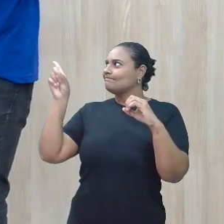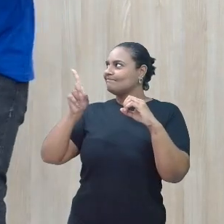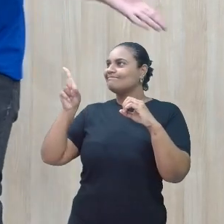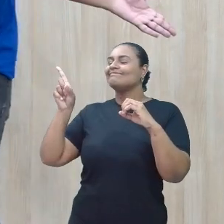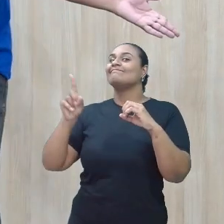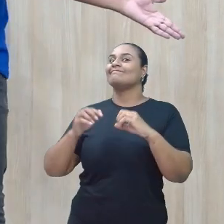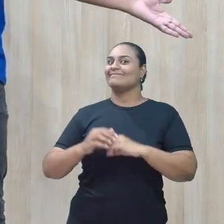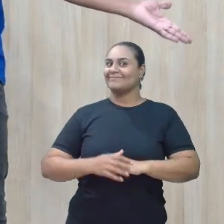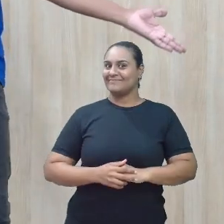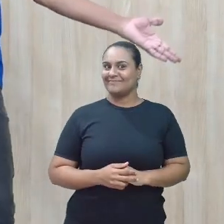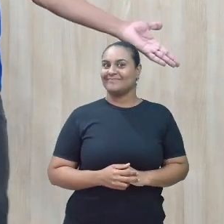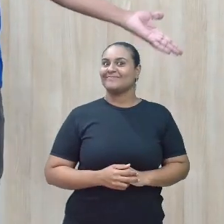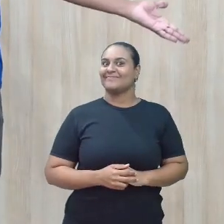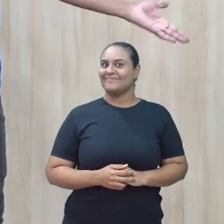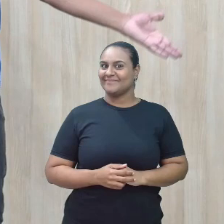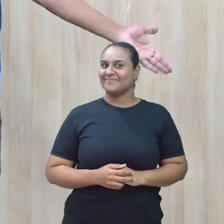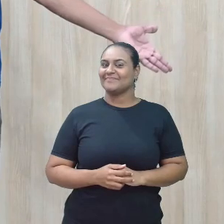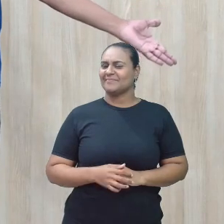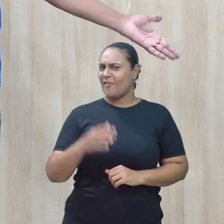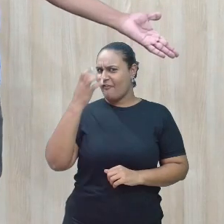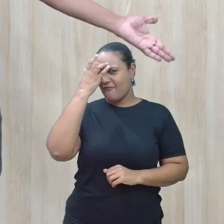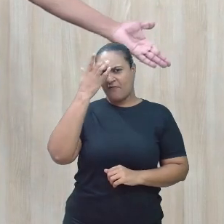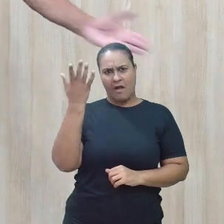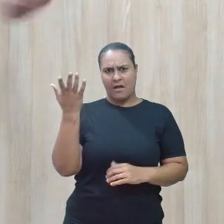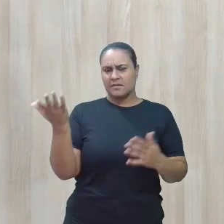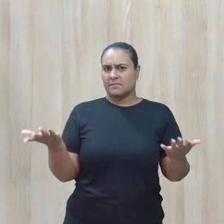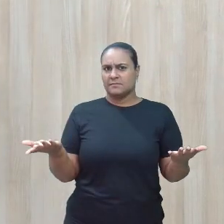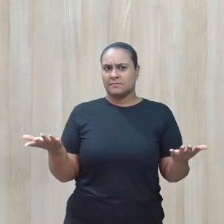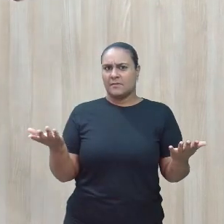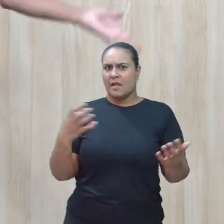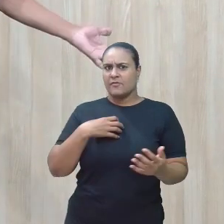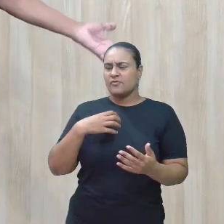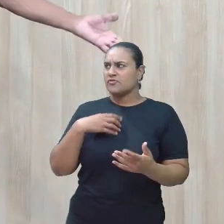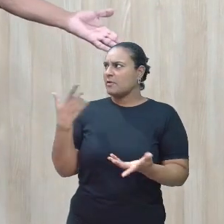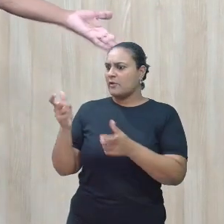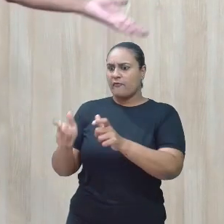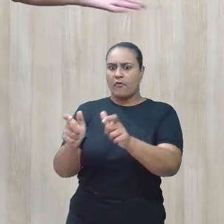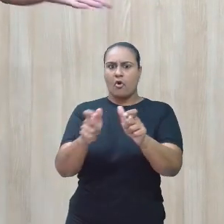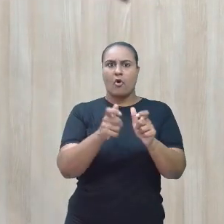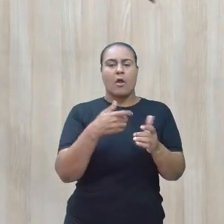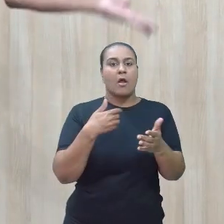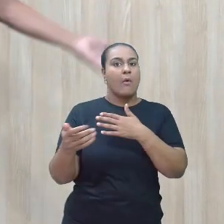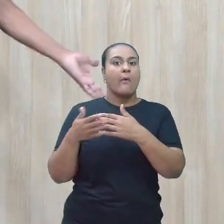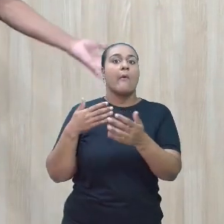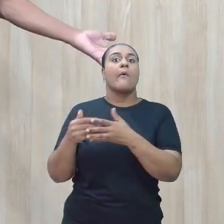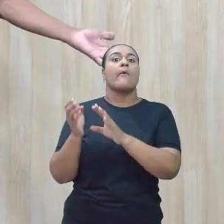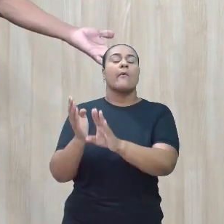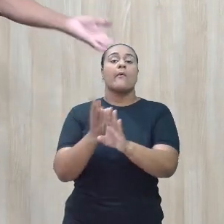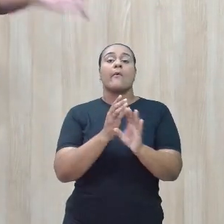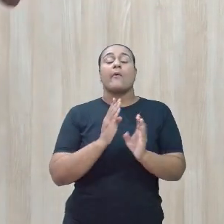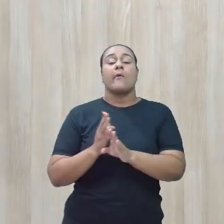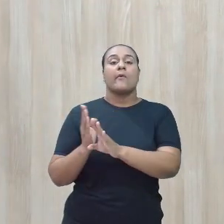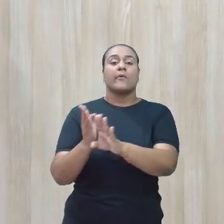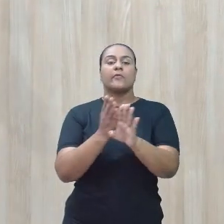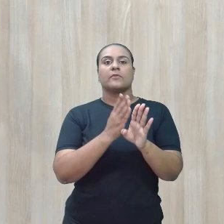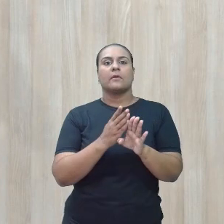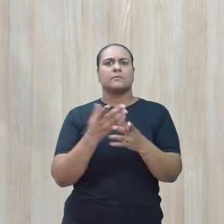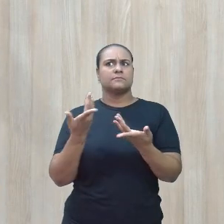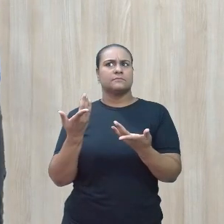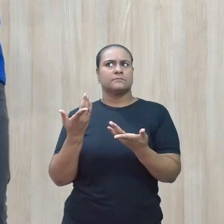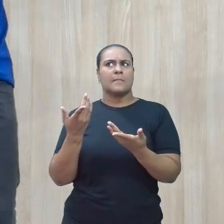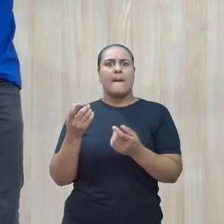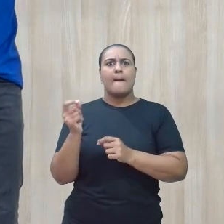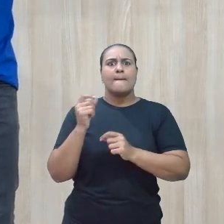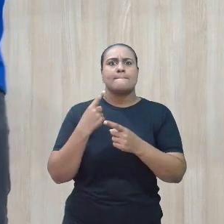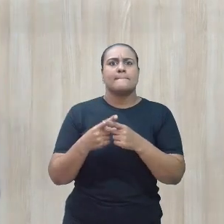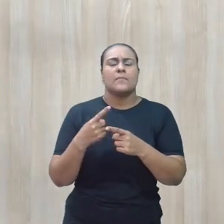latitude. Gente, que coisa mais fácil. Desse jeito eu vou localizar em qualquer lugar. Para que eu vou usar o GPS? Eu agora vou chegar e